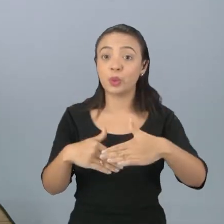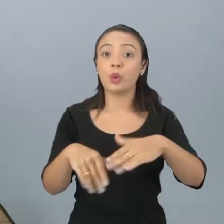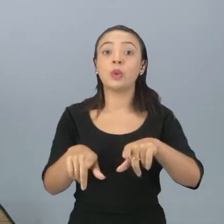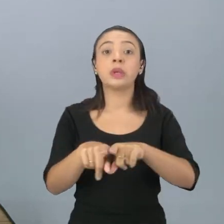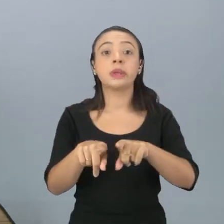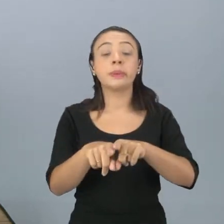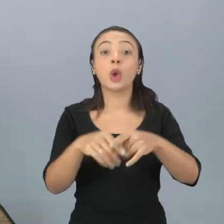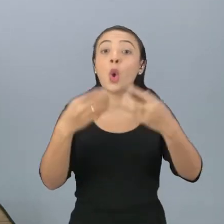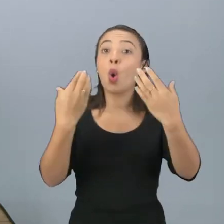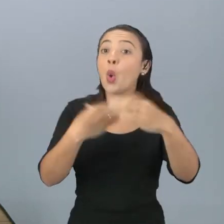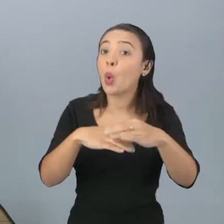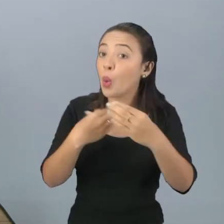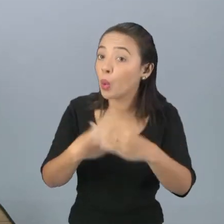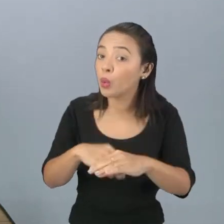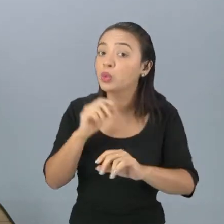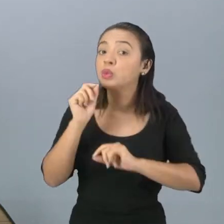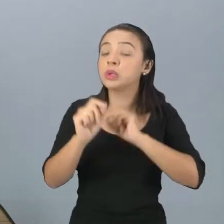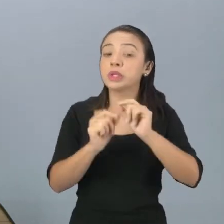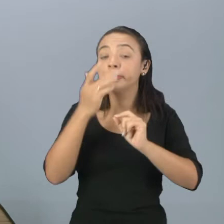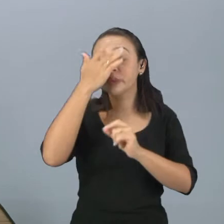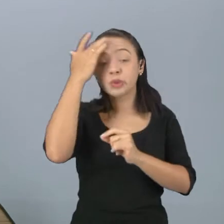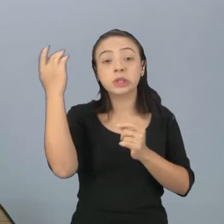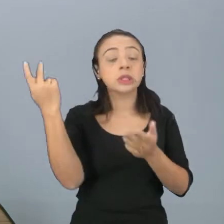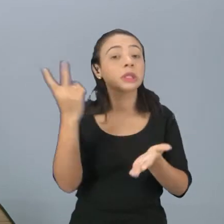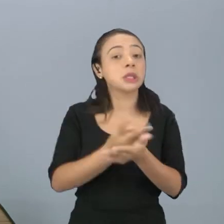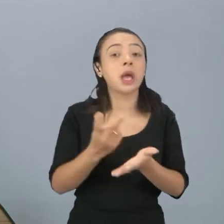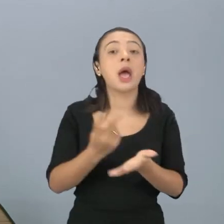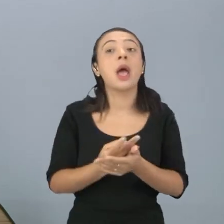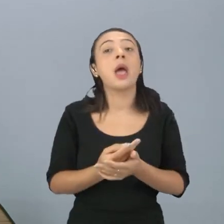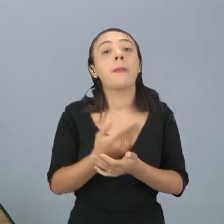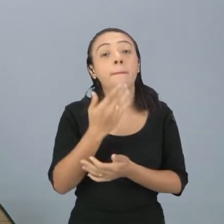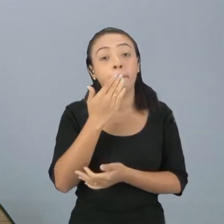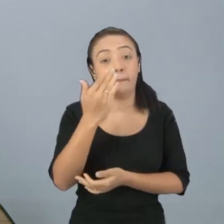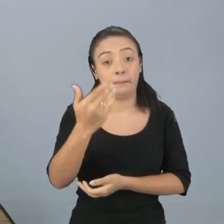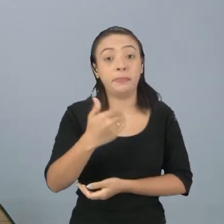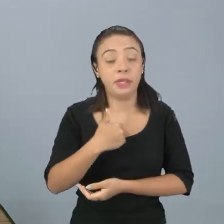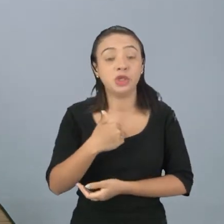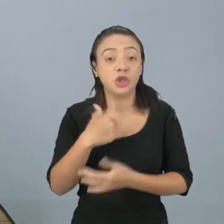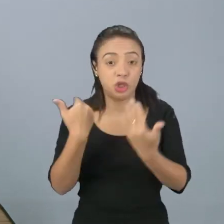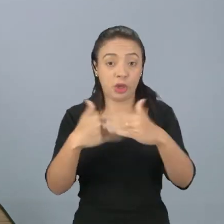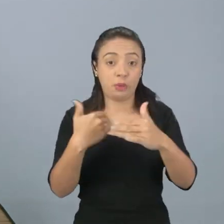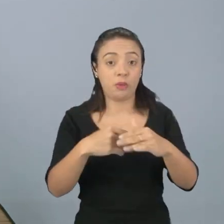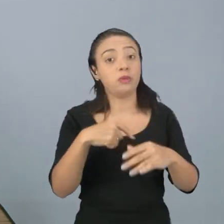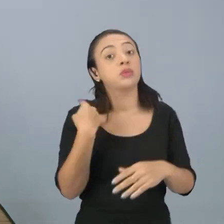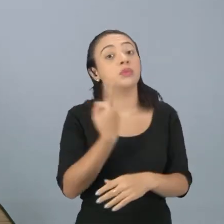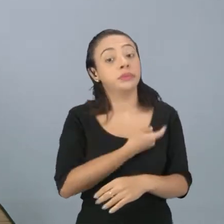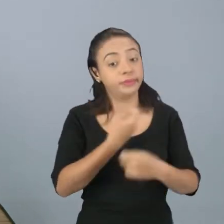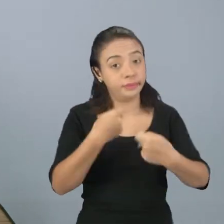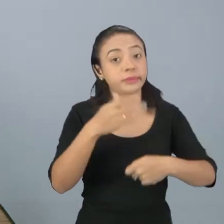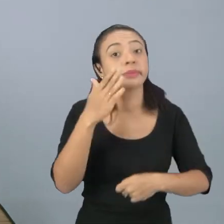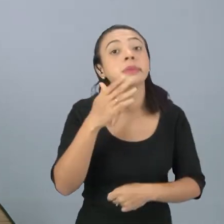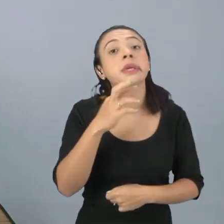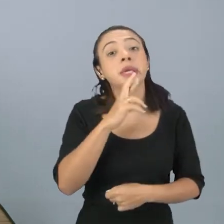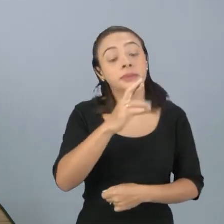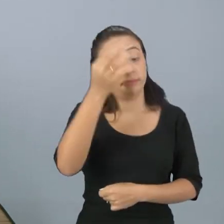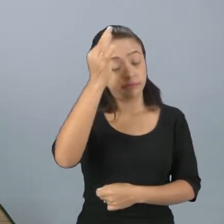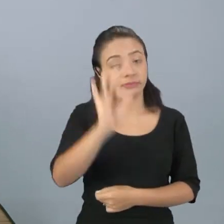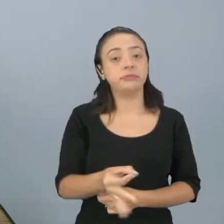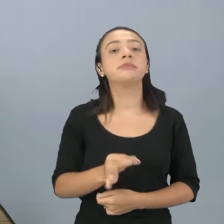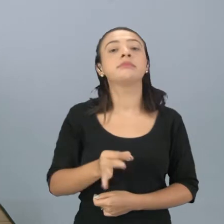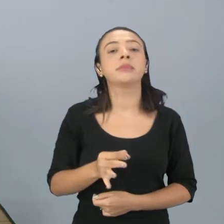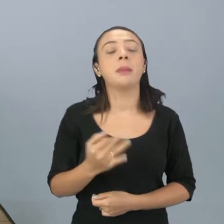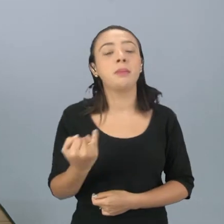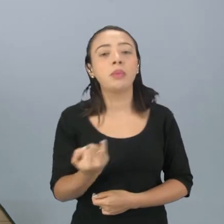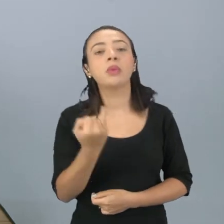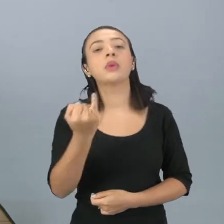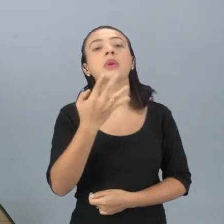mesmo concurso, as pessoas podem nos pedir isso e a gente tem que ter esse tipo de conhecimento. Por isso que é fundamental a gente ter esse tipo de